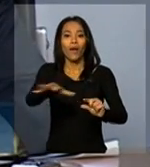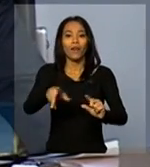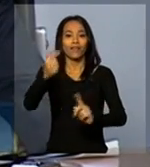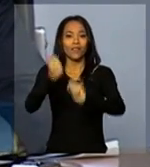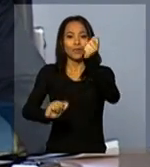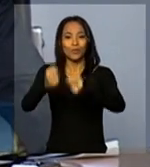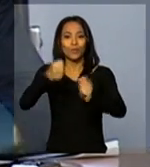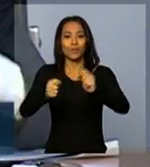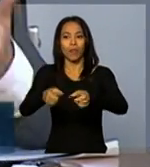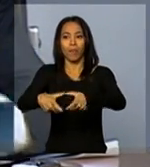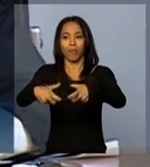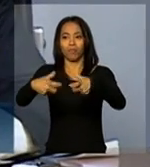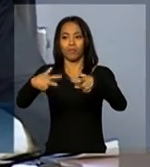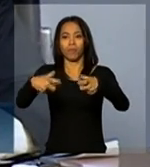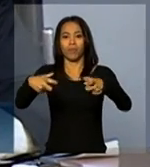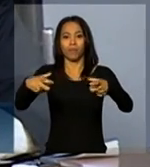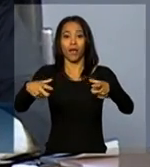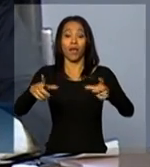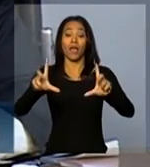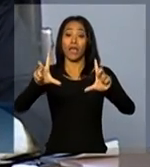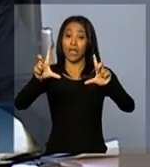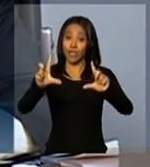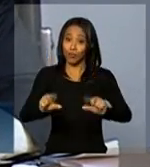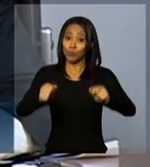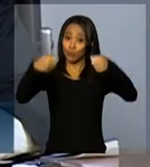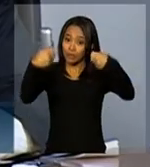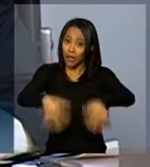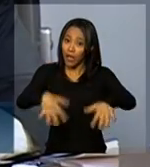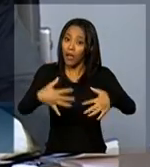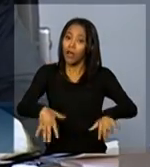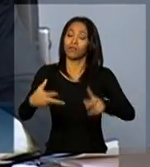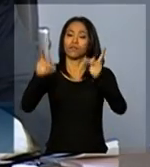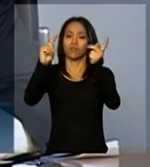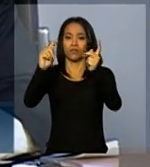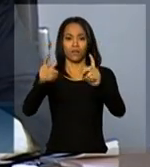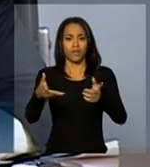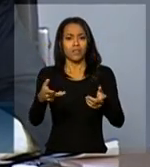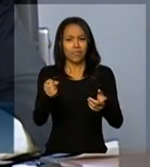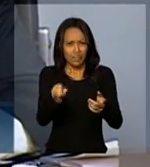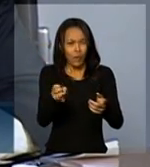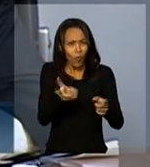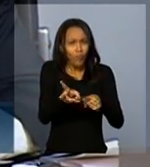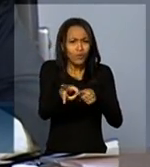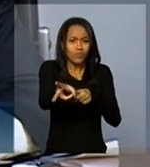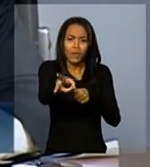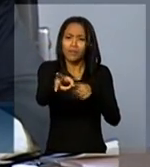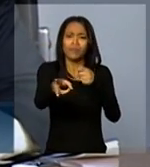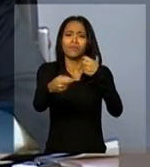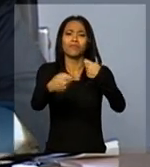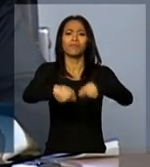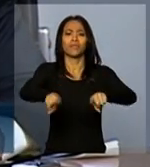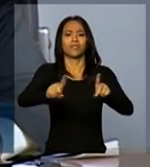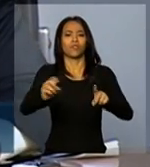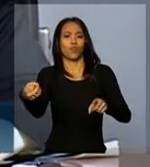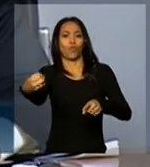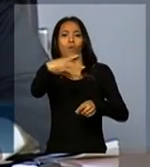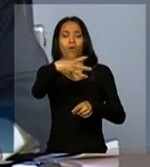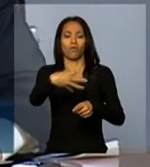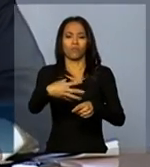aumenta a produtividade da indústria, reduz custo, se mantém, não é necessário fazermos novos estímulos para a